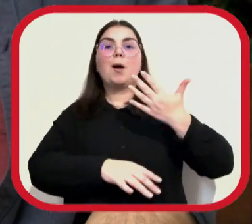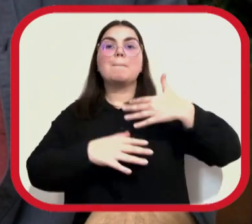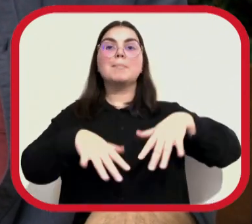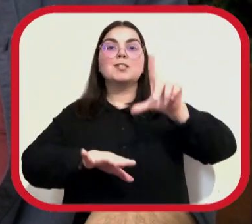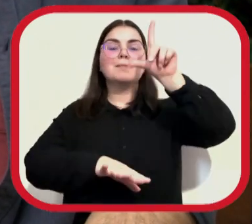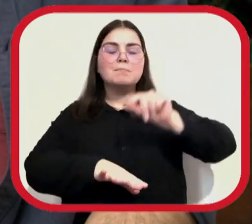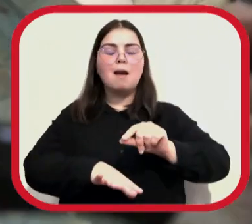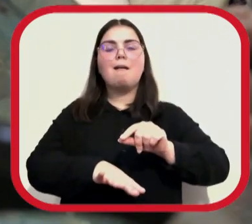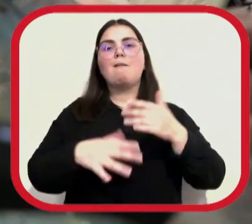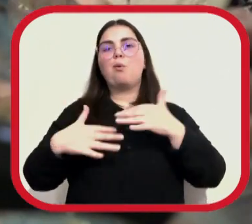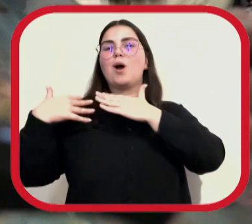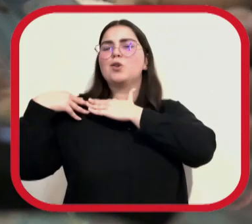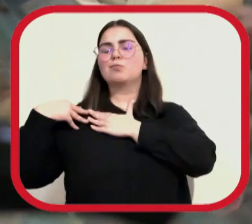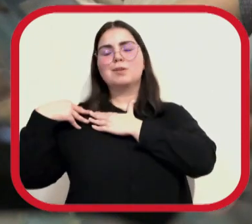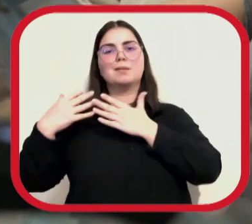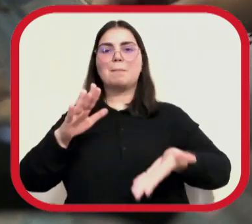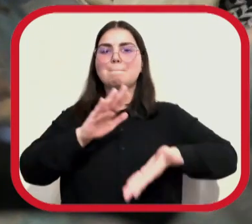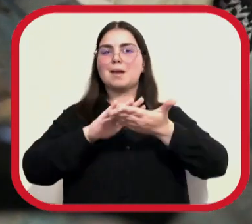dá uma grande responsabilidade.